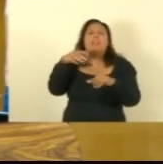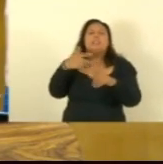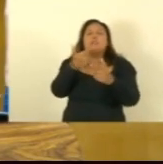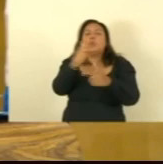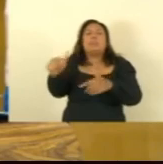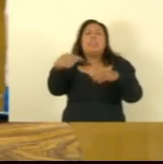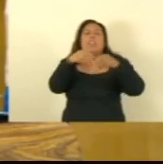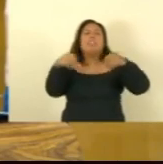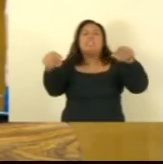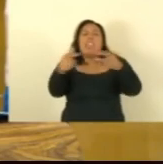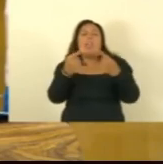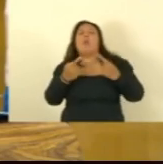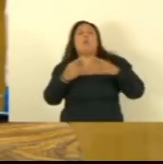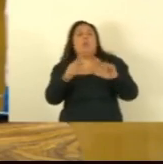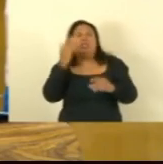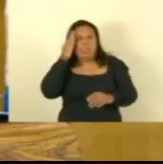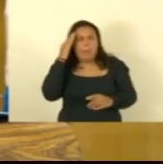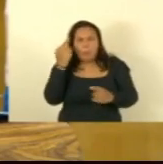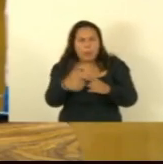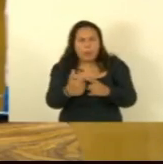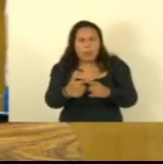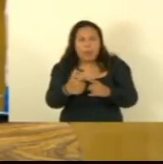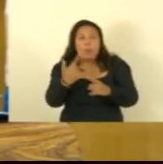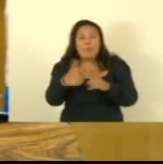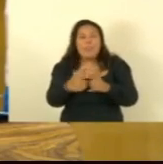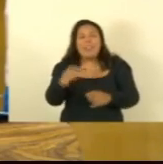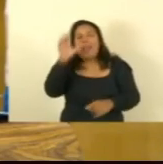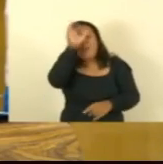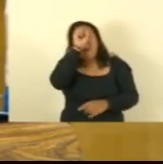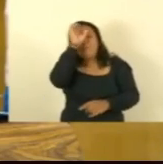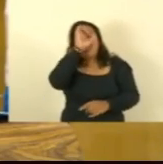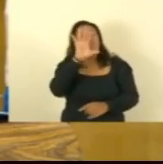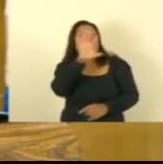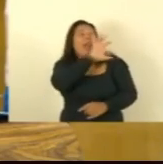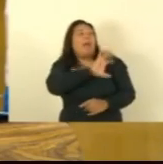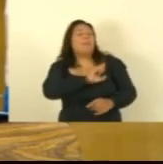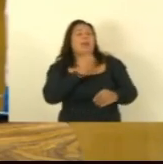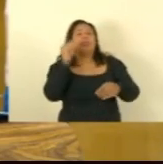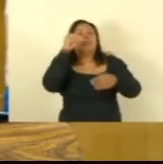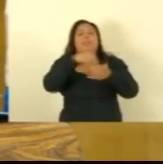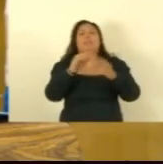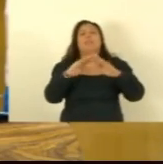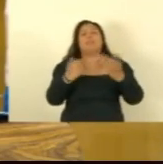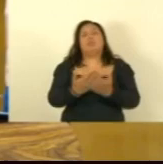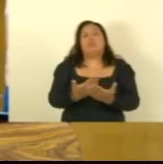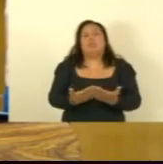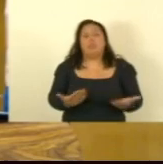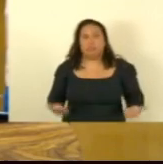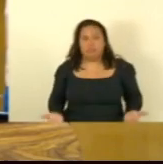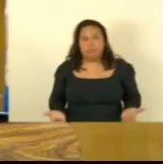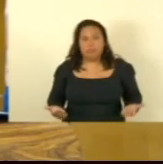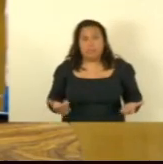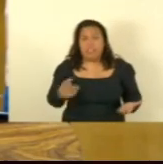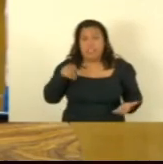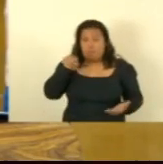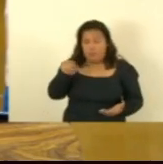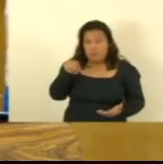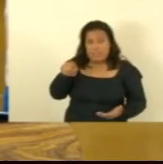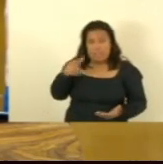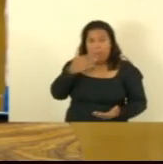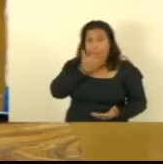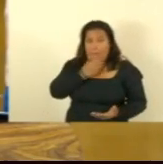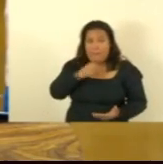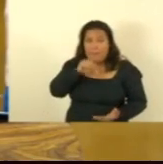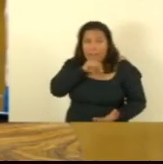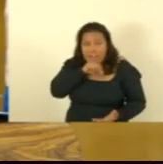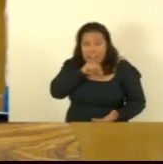não. Sabe por quê? Eles estão aprendendo a amar o Sem Terra nas escolas. Enquanto que você, pai,